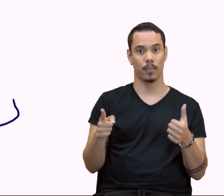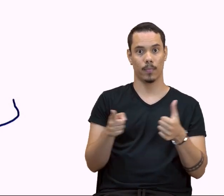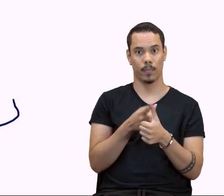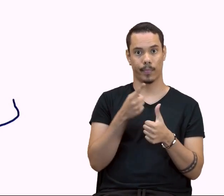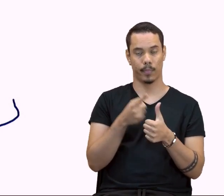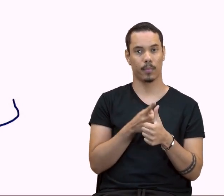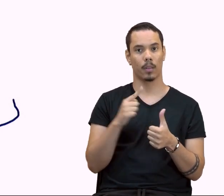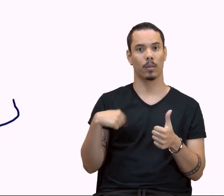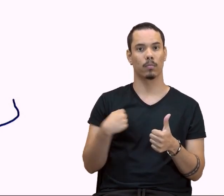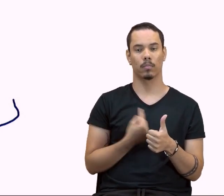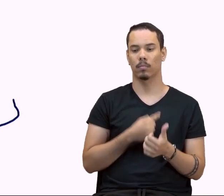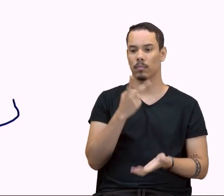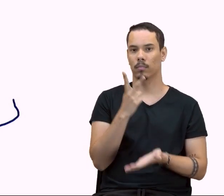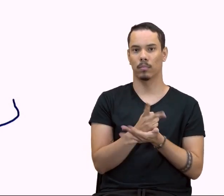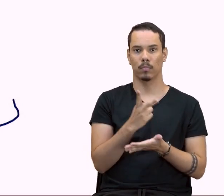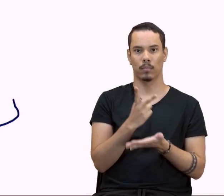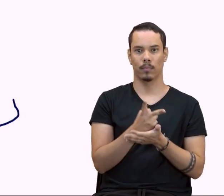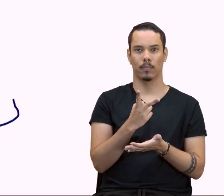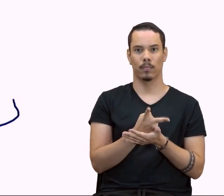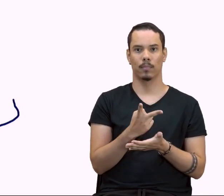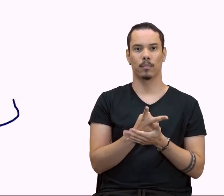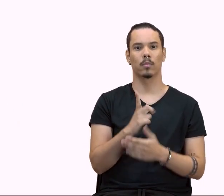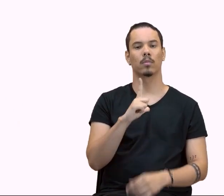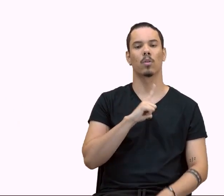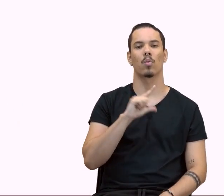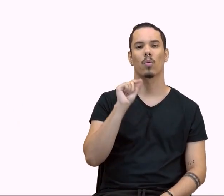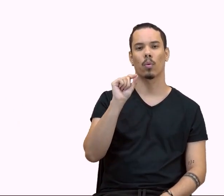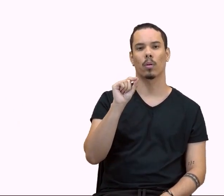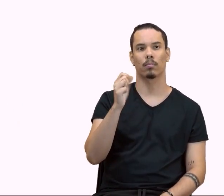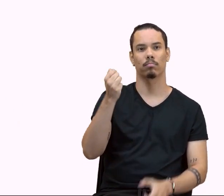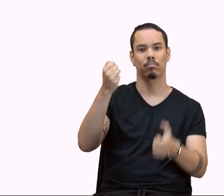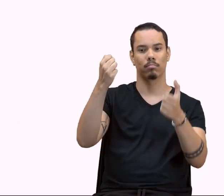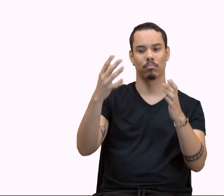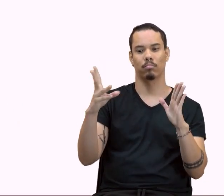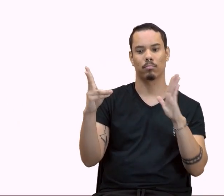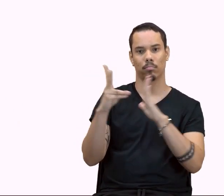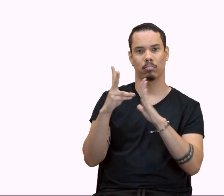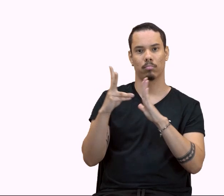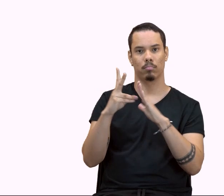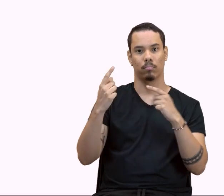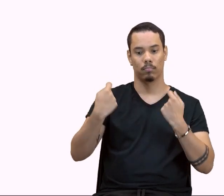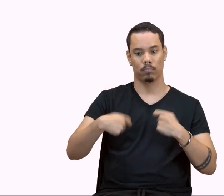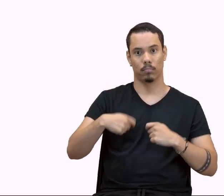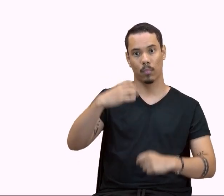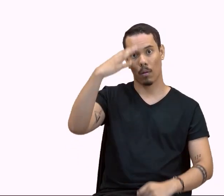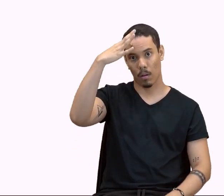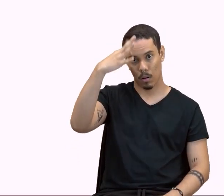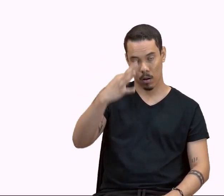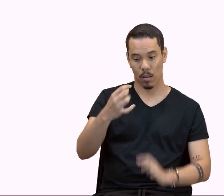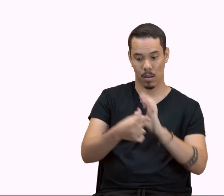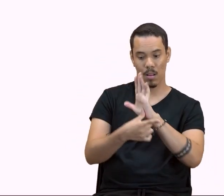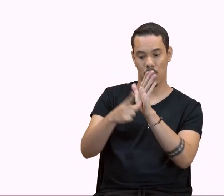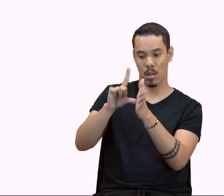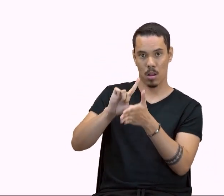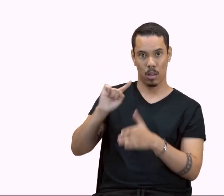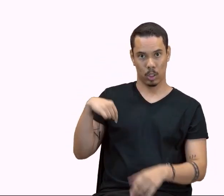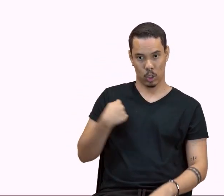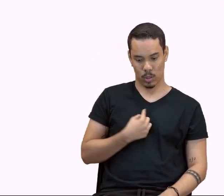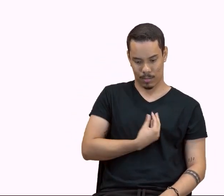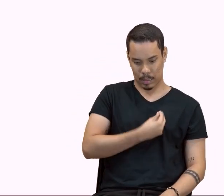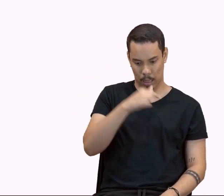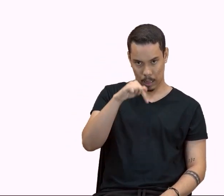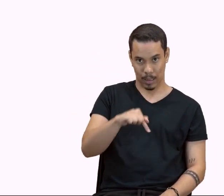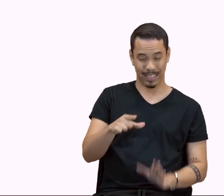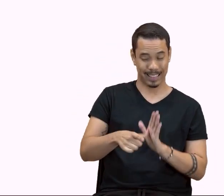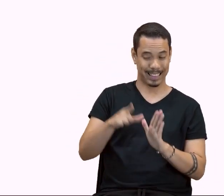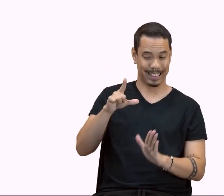sempre, quando falar em indígena, a gente tem que entender que antes de a gente estar aqui,